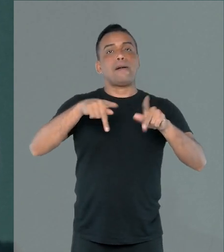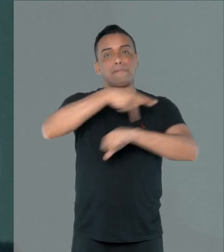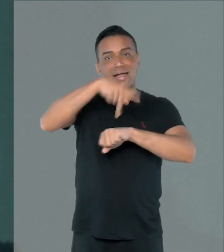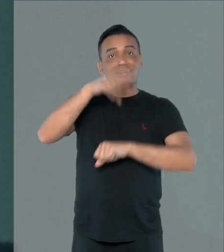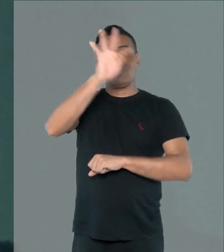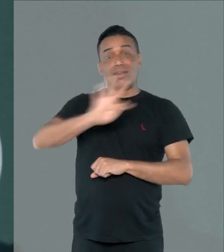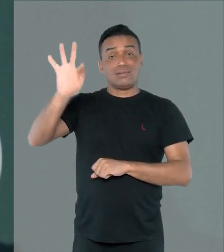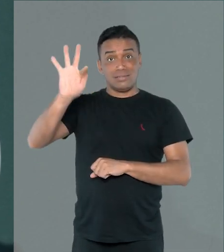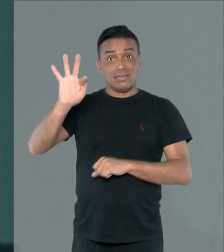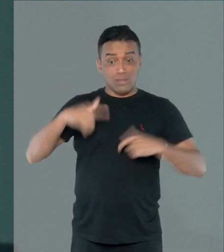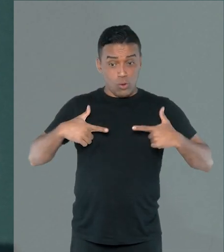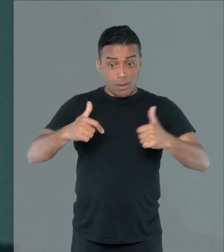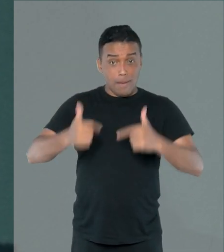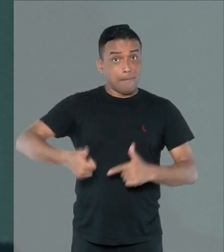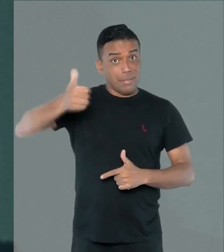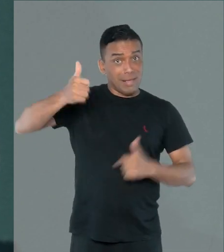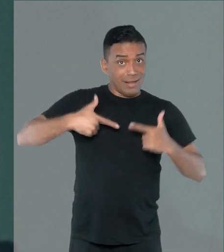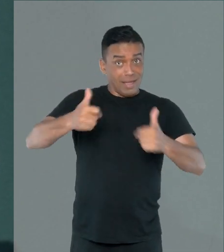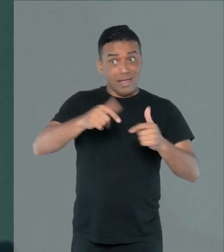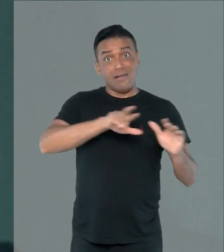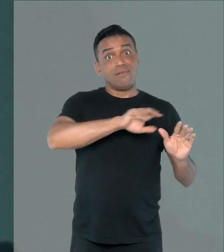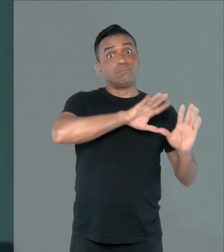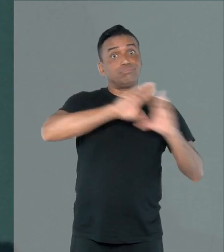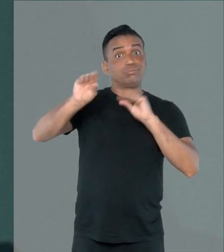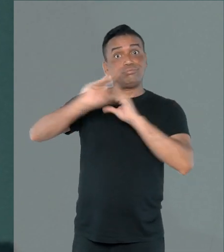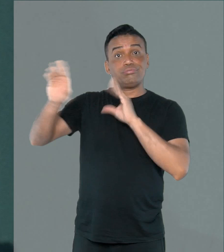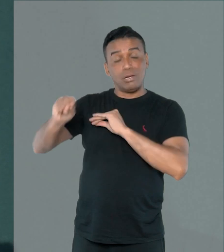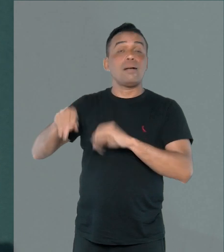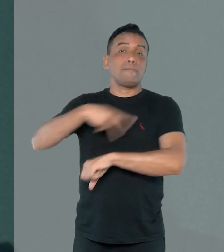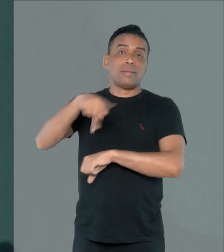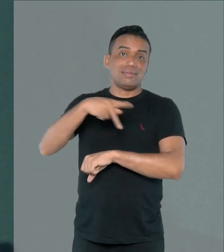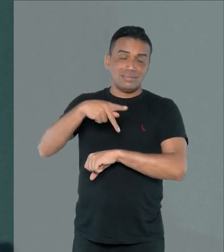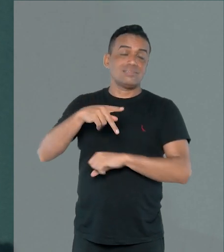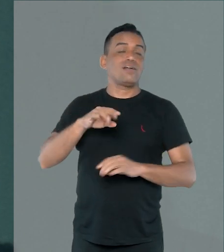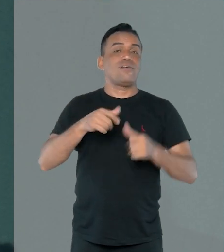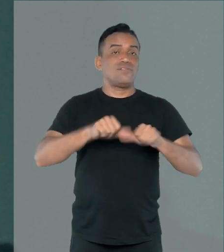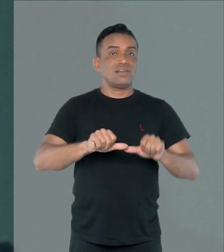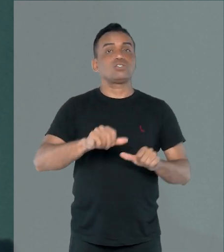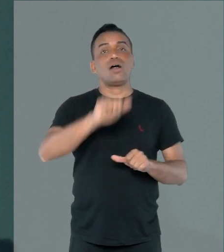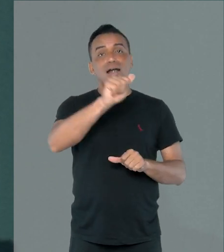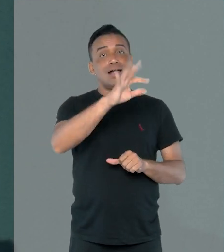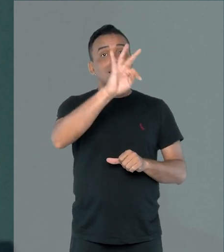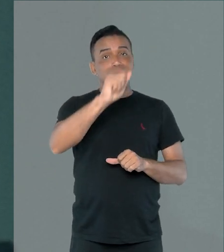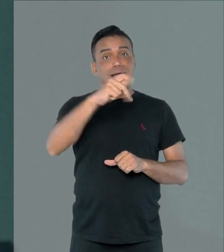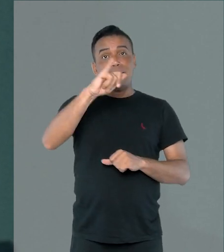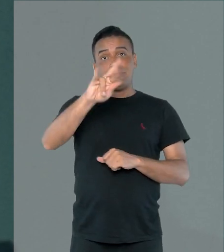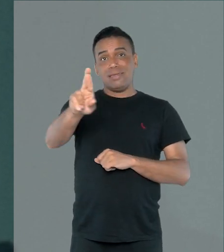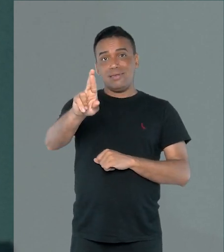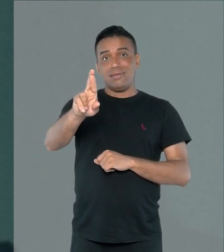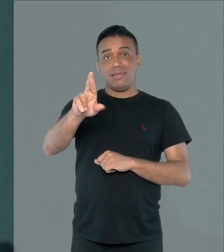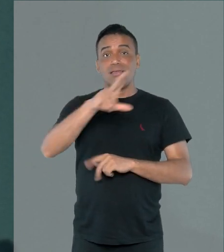servir nos exércitos, fica só o Latapie, que vê, isso também é muito impressionante, ele conta no diário dele. Ele está na